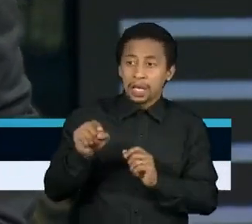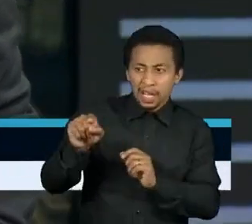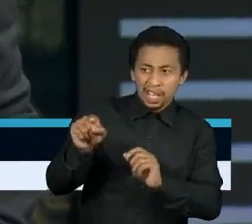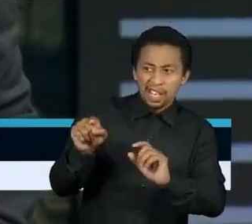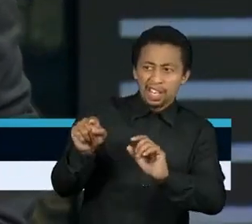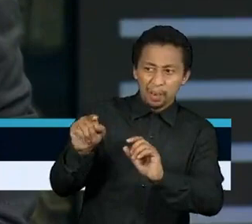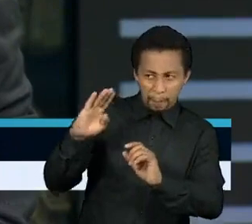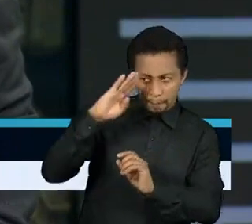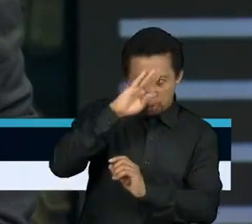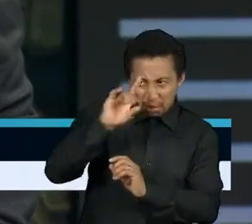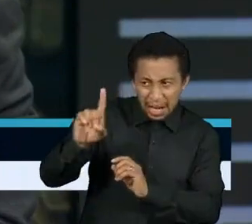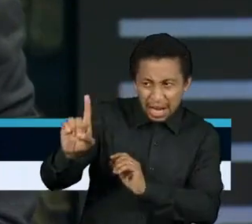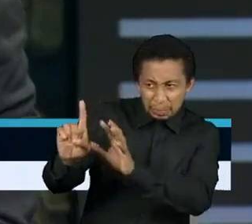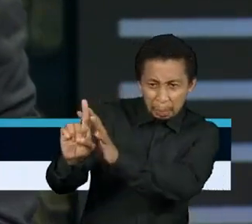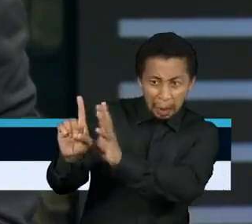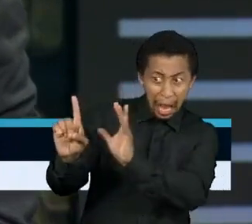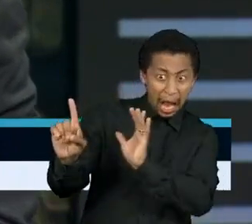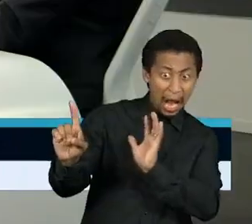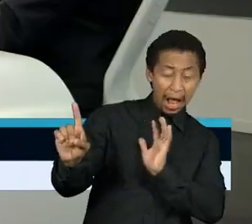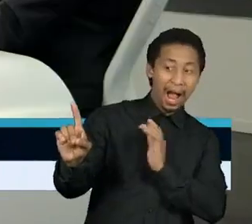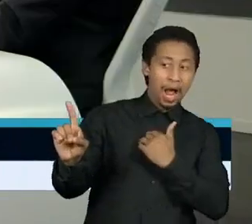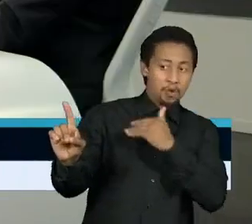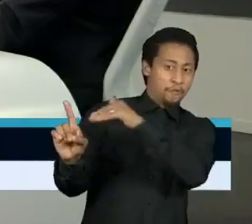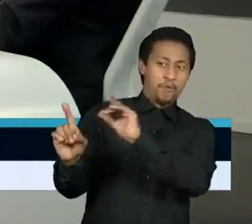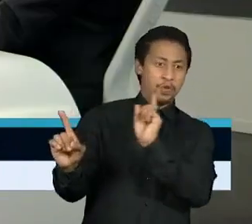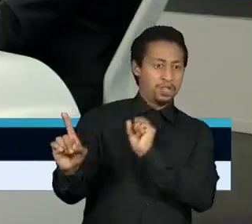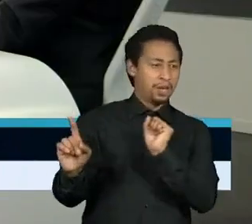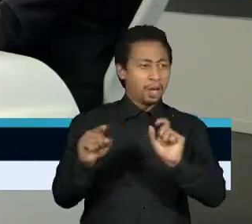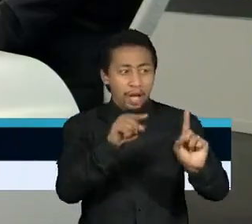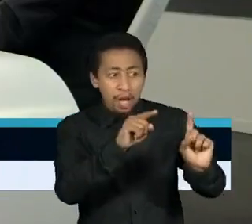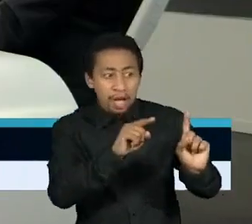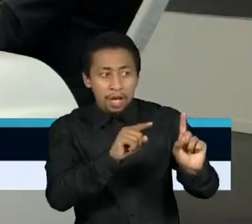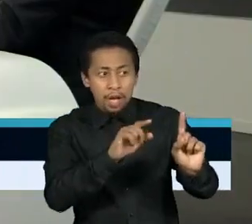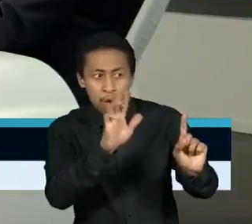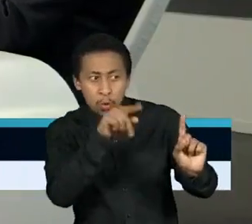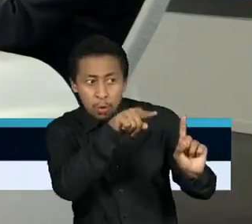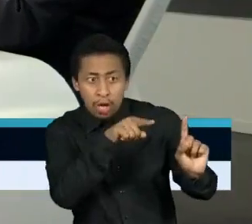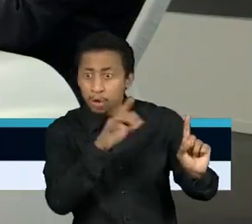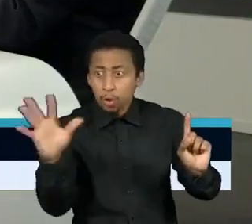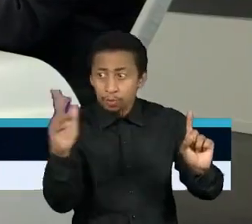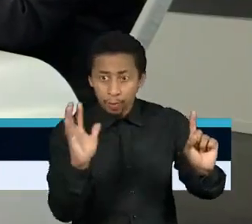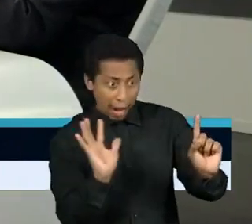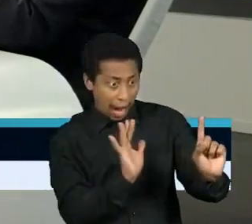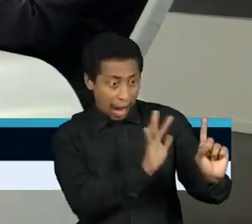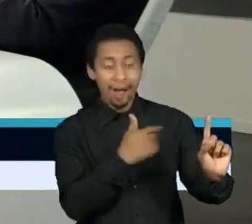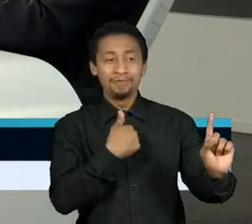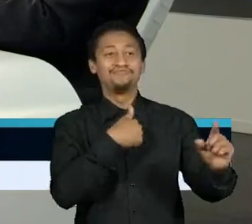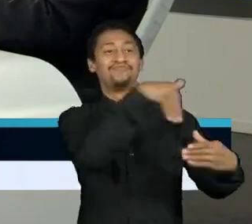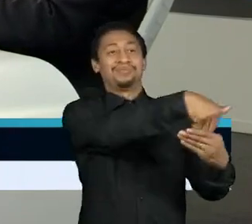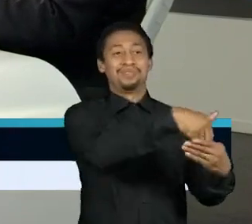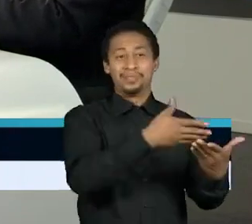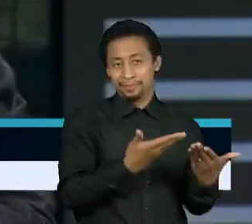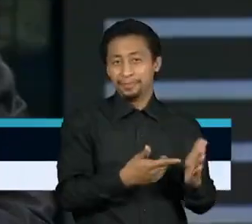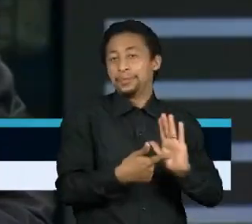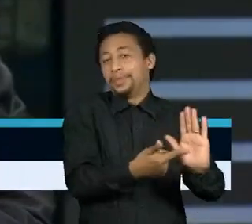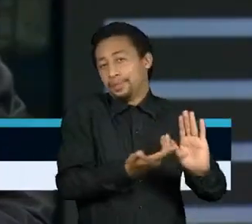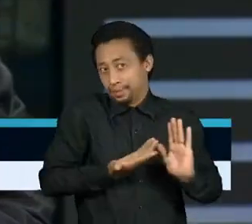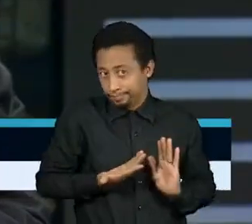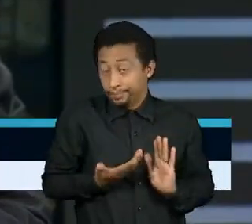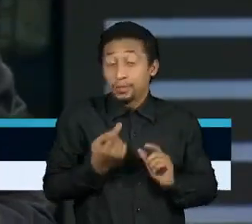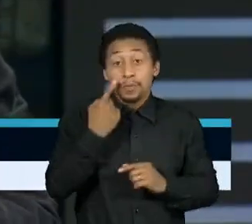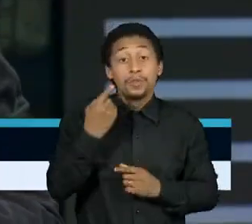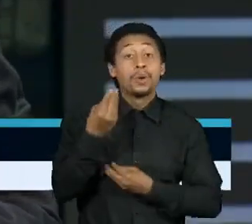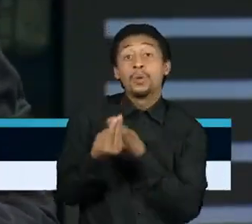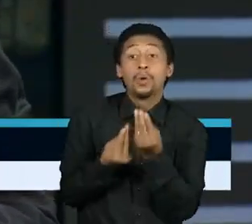Porque estava mostrado na matéria, taxa de rejeição de todos é muito alta. Então, vai ser uma guerra de ver como é que estas pessoas vão